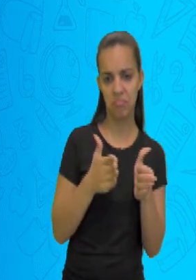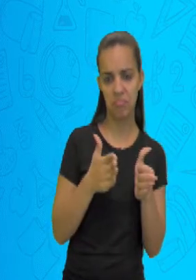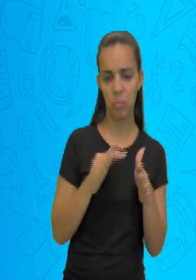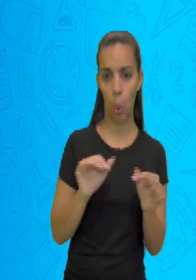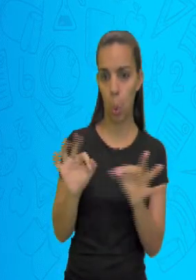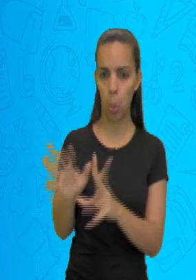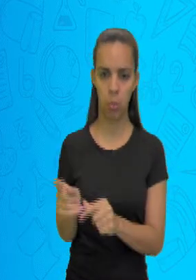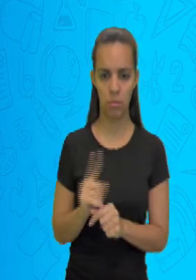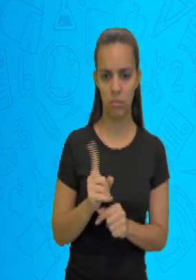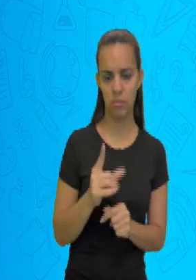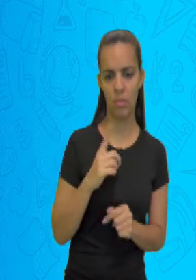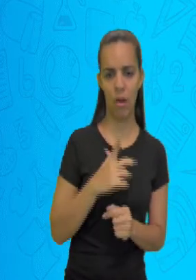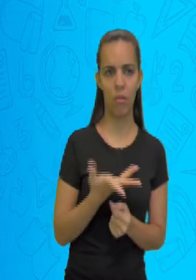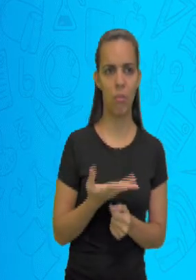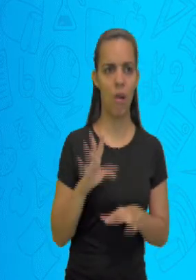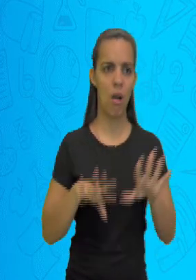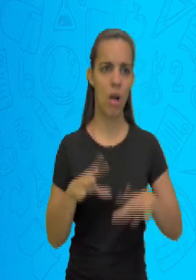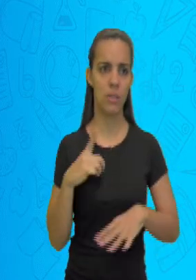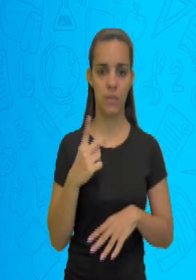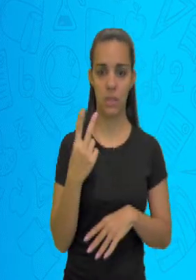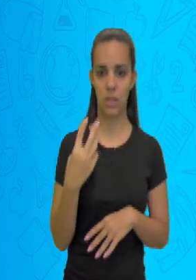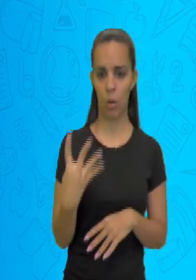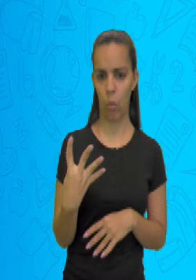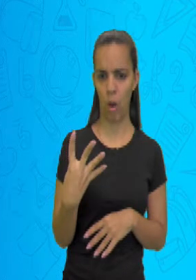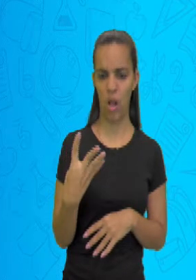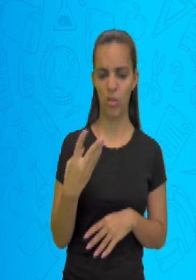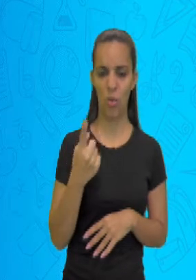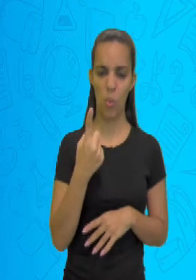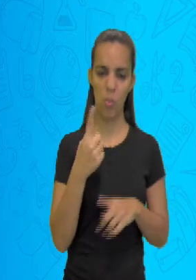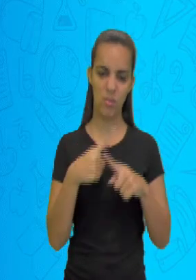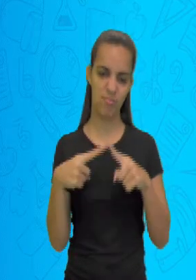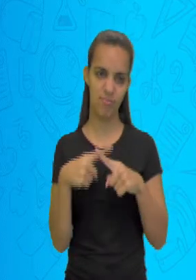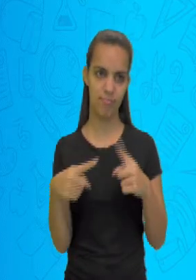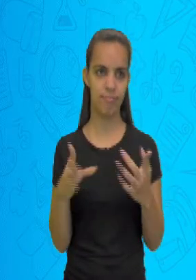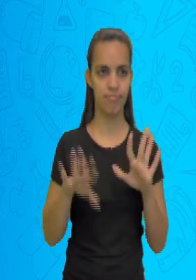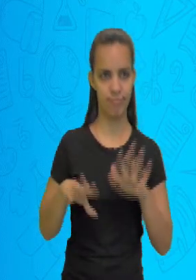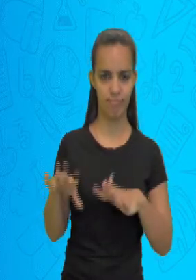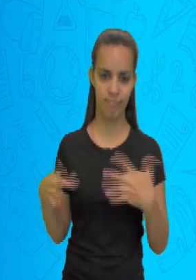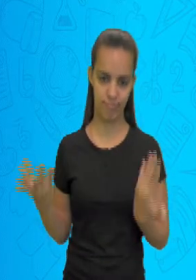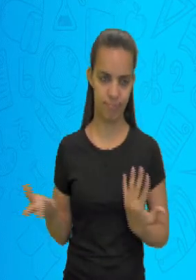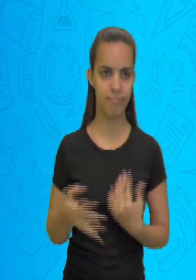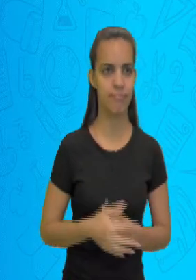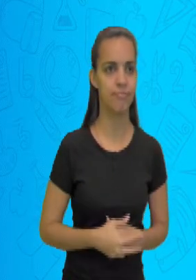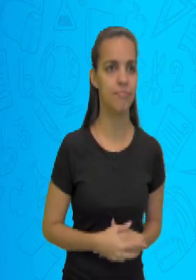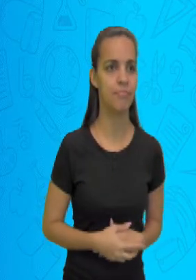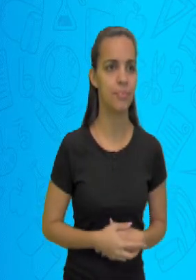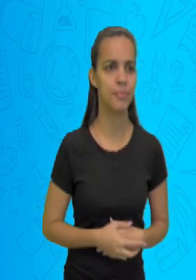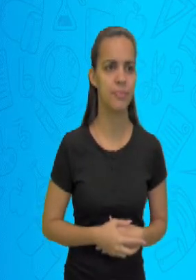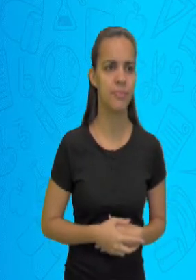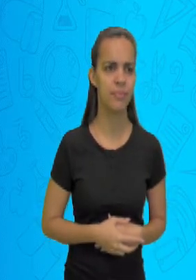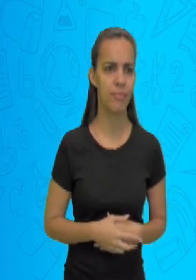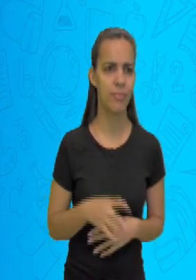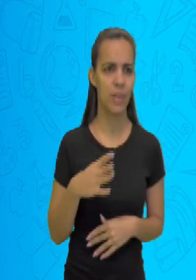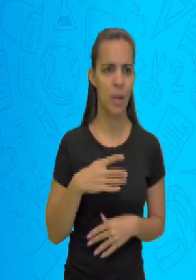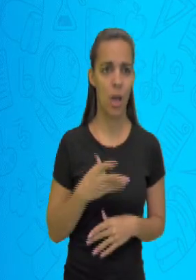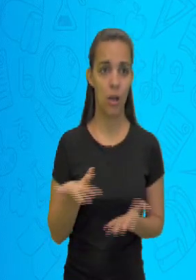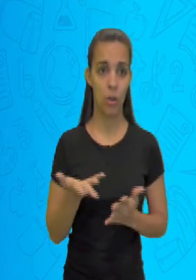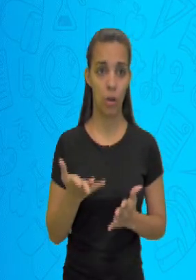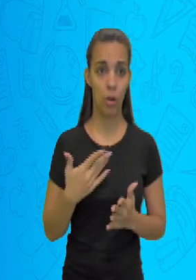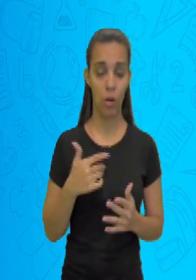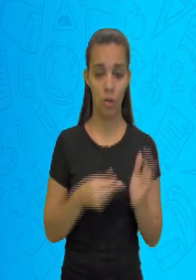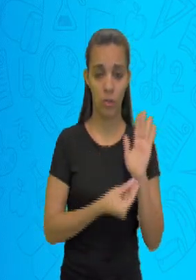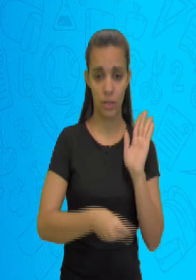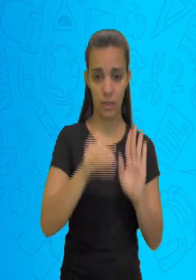aproximadamente 52 semanas completas. Então, vamos lá. Observem o calendário de setembro